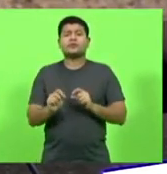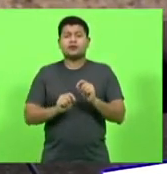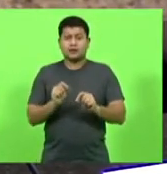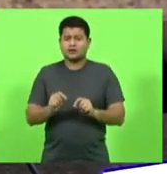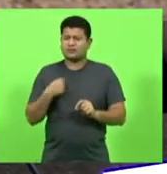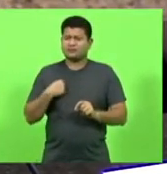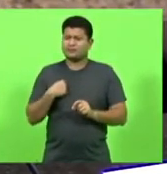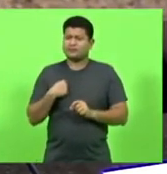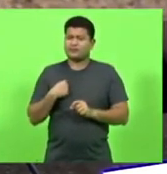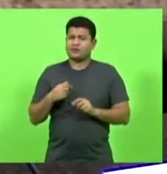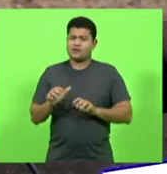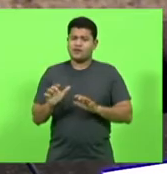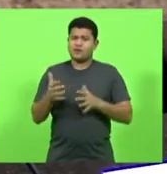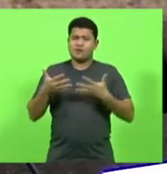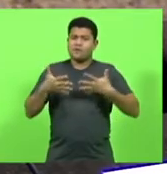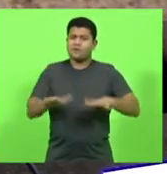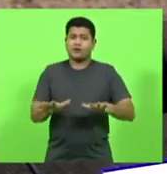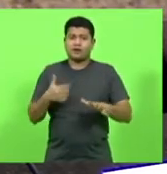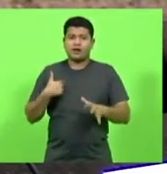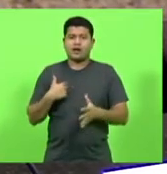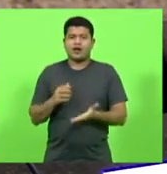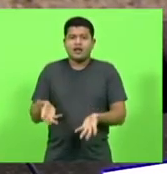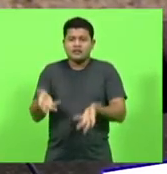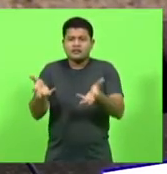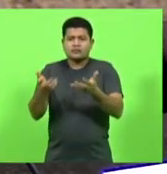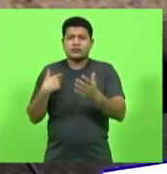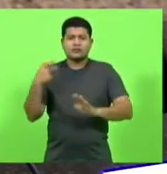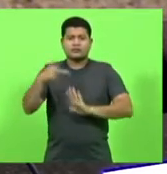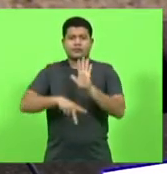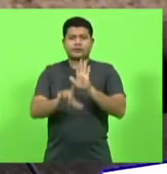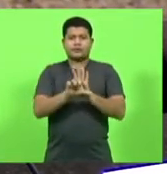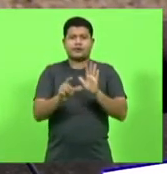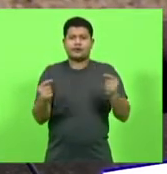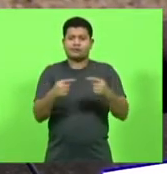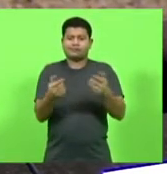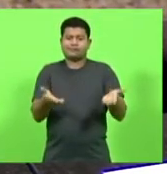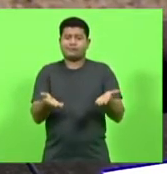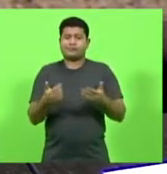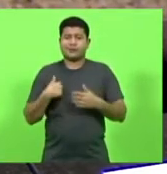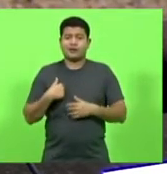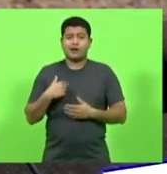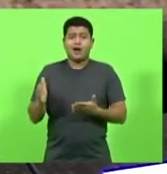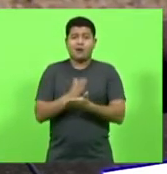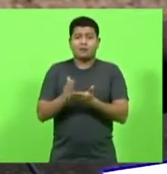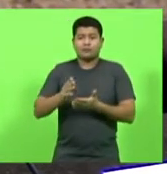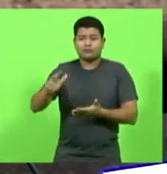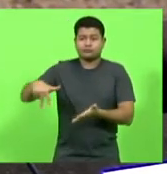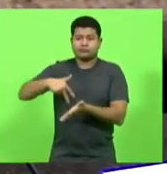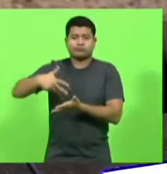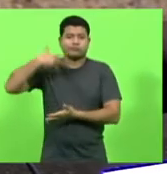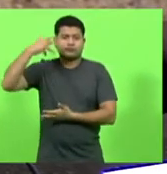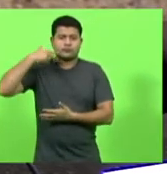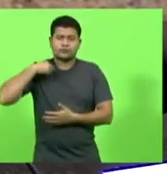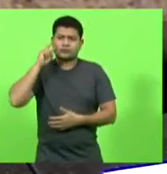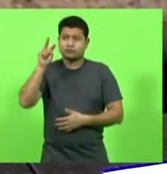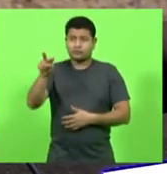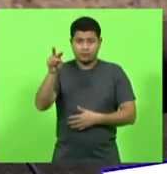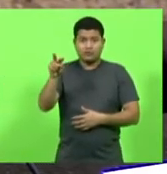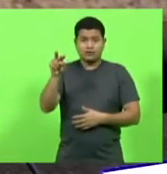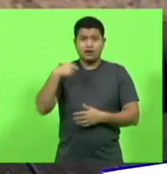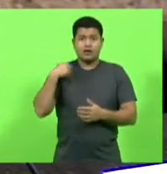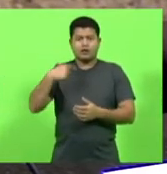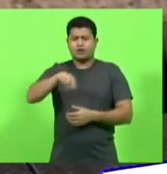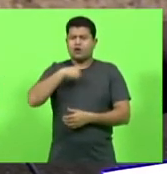criamos através desses projetos de lei. Falou-se aqui, eu cheguei a ouvir em determinada ocasião, que não, nós vamos investir dinheiro